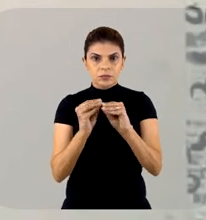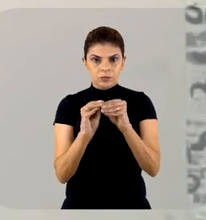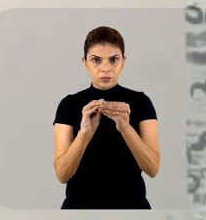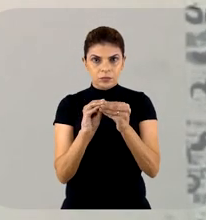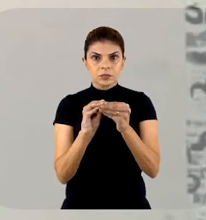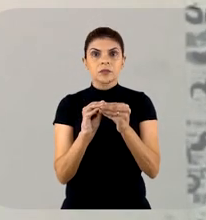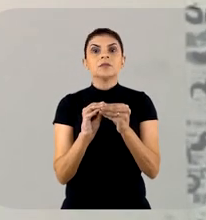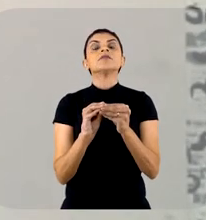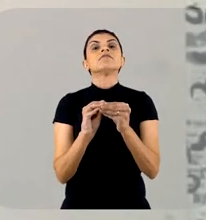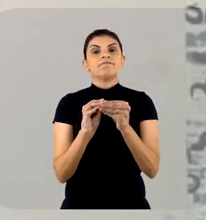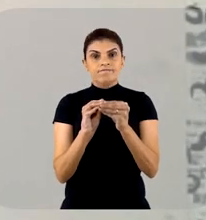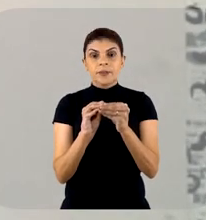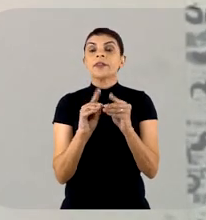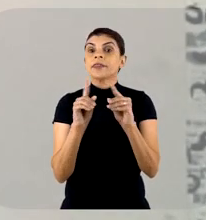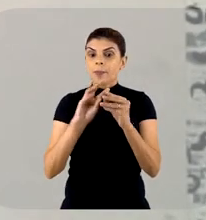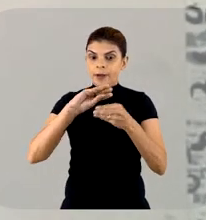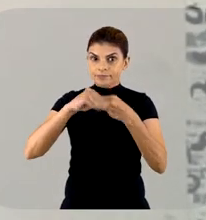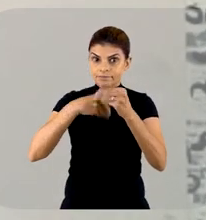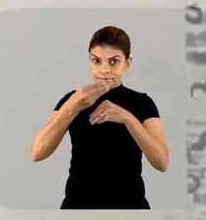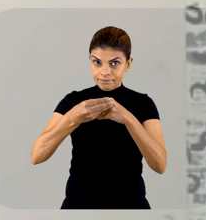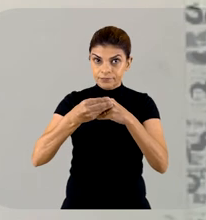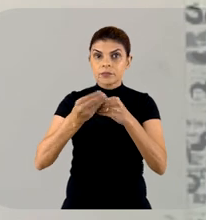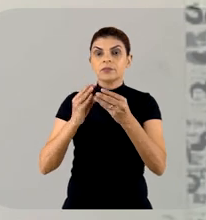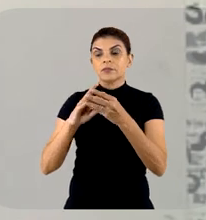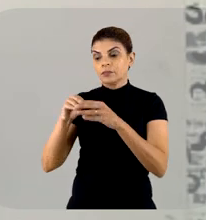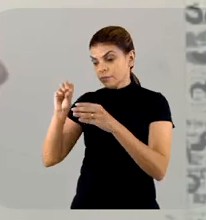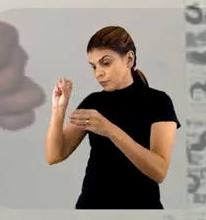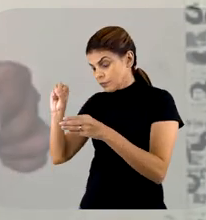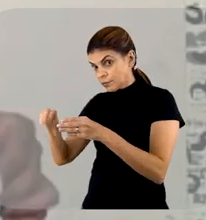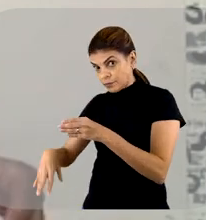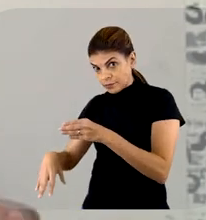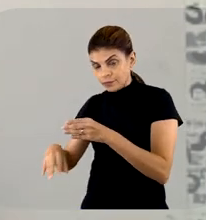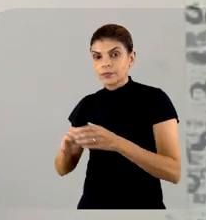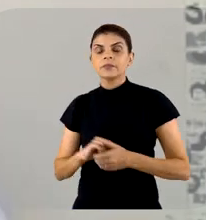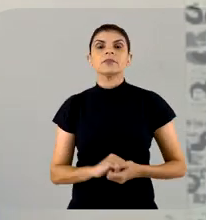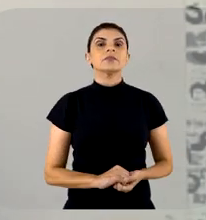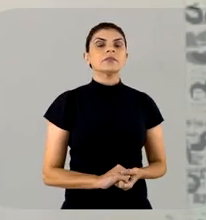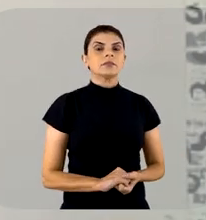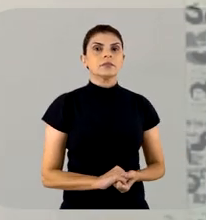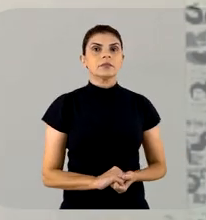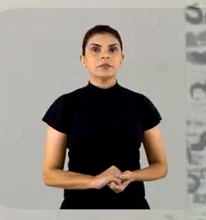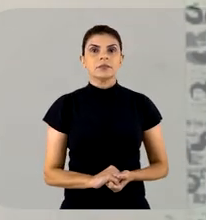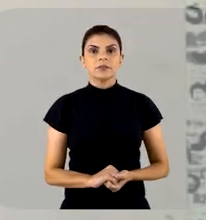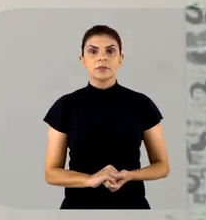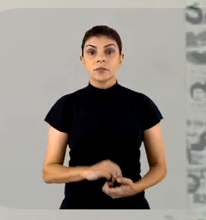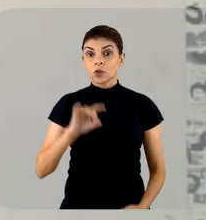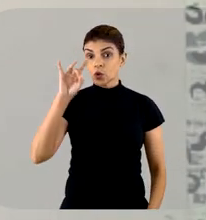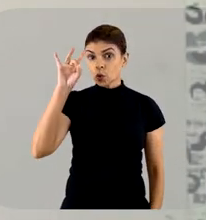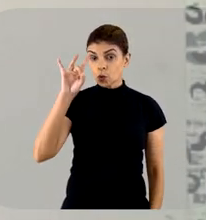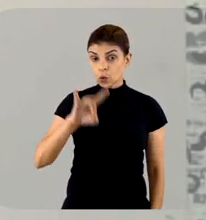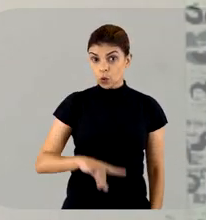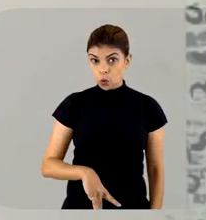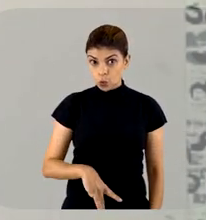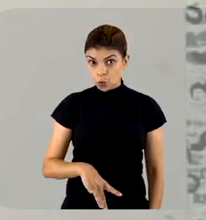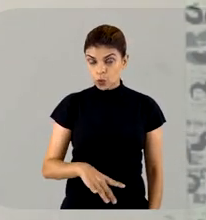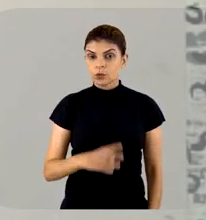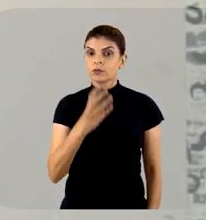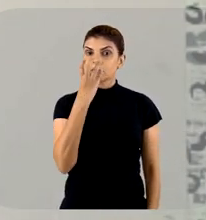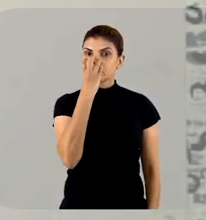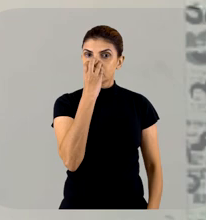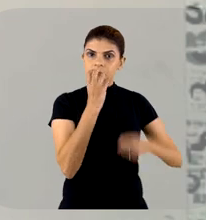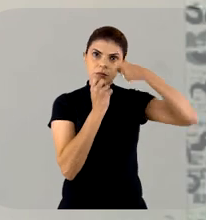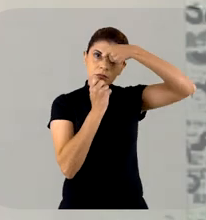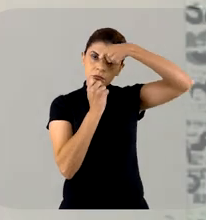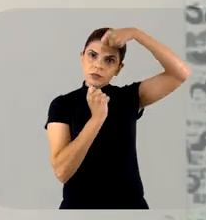A touca deve ser retirada do lado do avesso e ser descartada. O último a ser